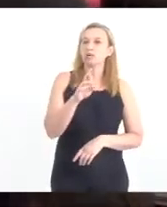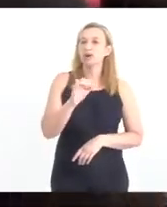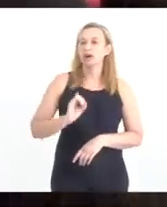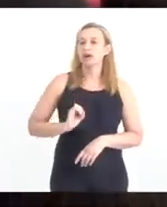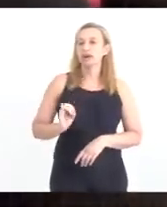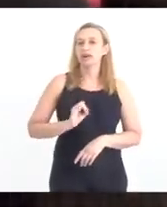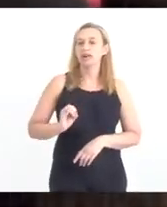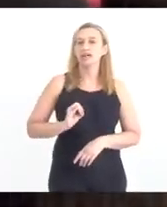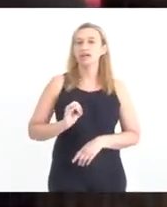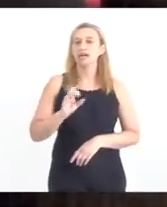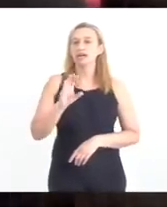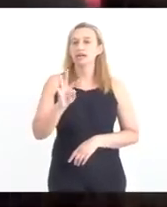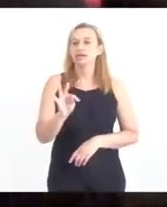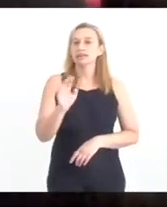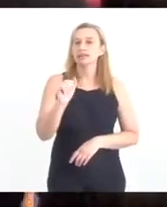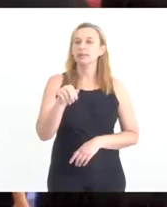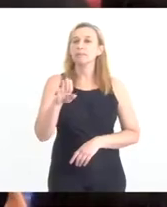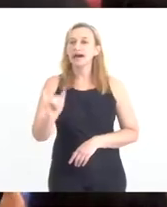região